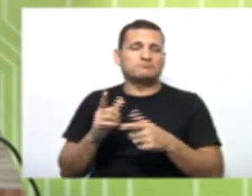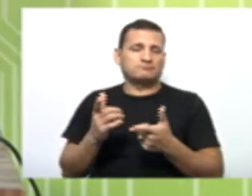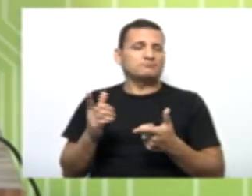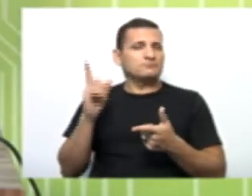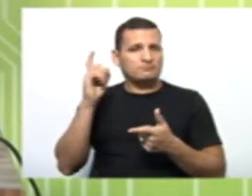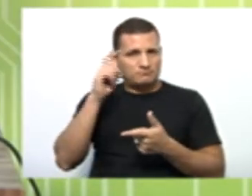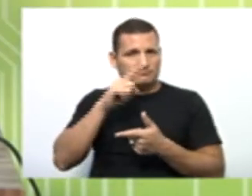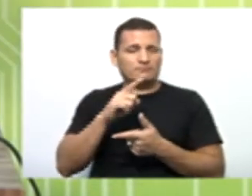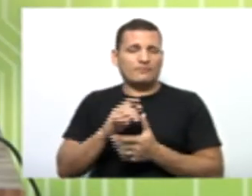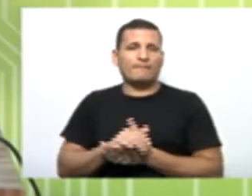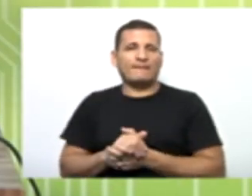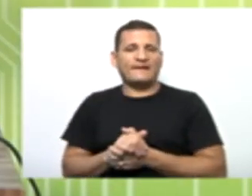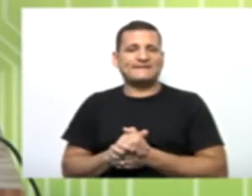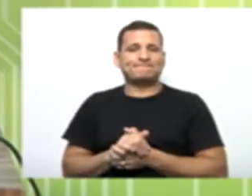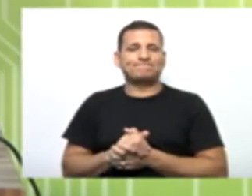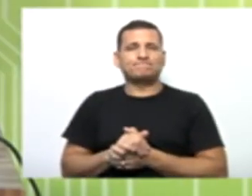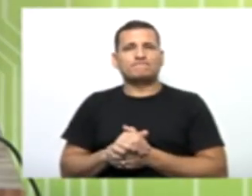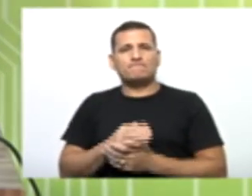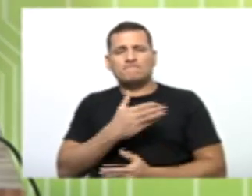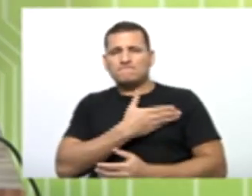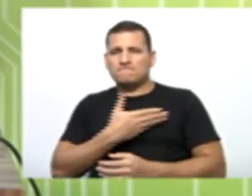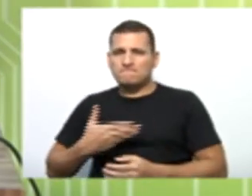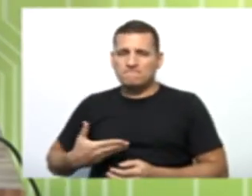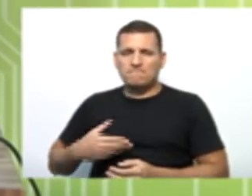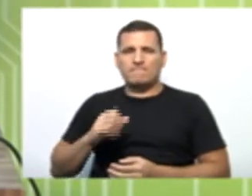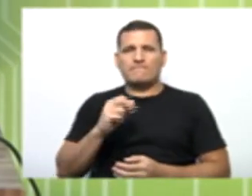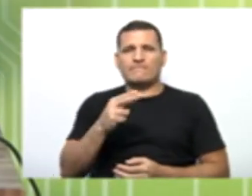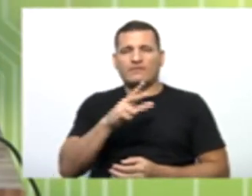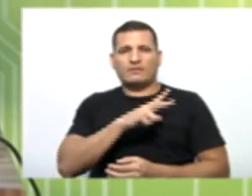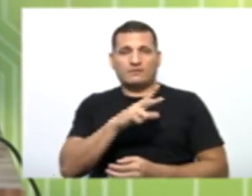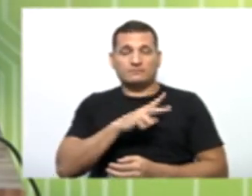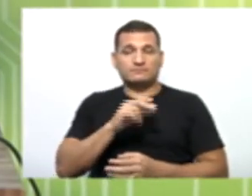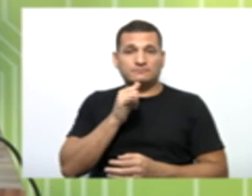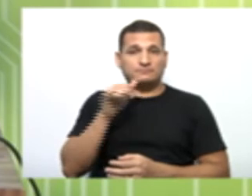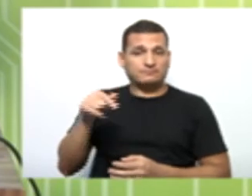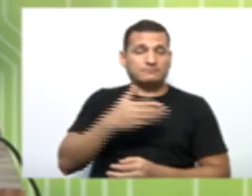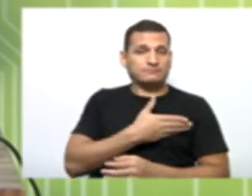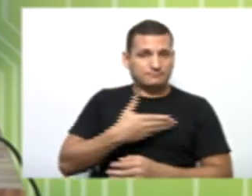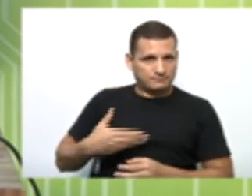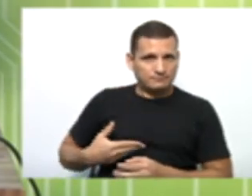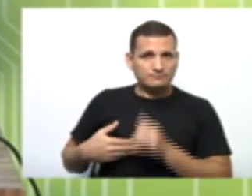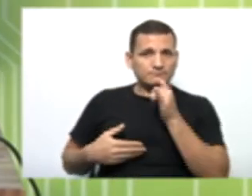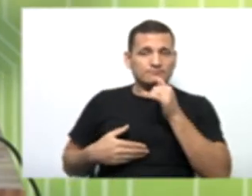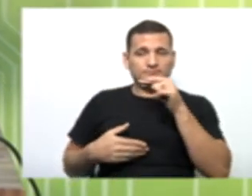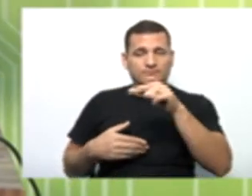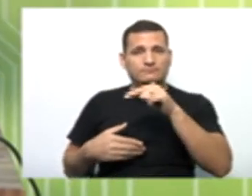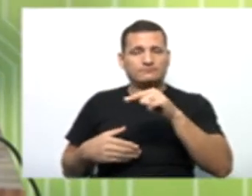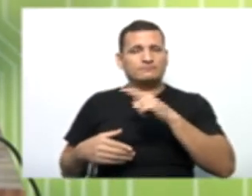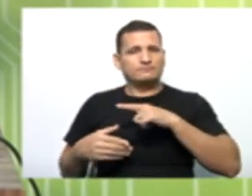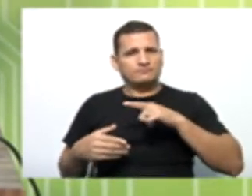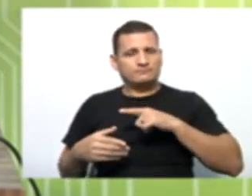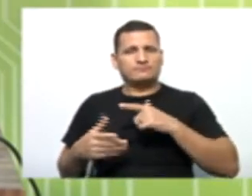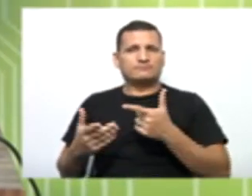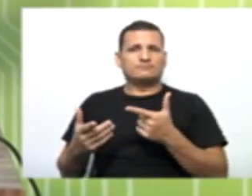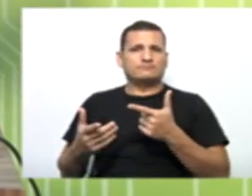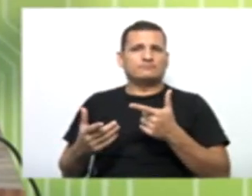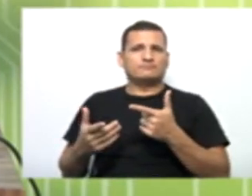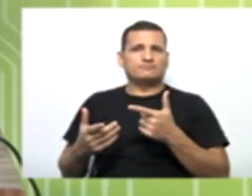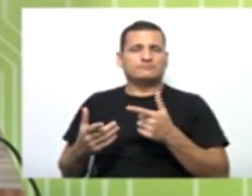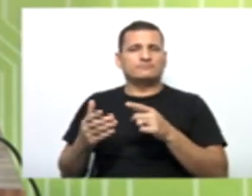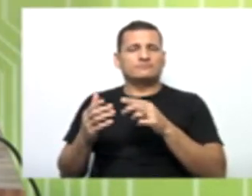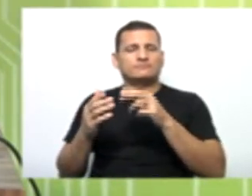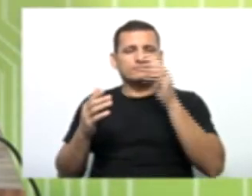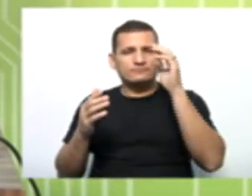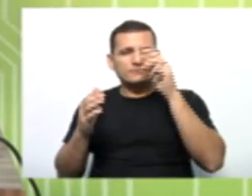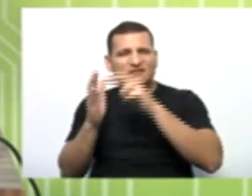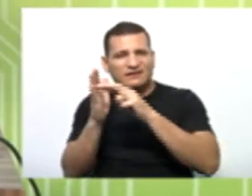ou seja ela privada. Né? Na esfera pública, um servidor público, quando ele comete uma infração gravíssima, ou uma infração grave